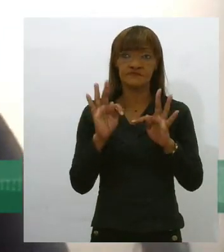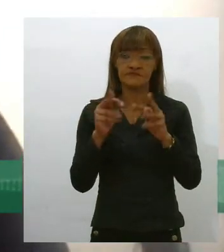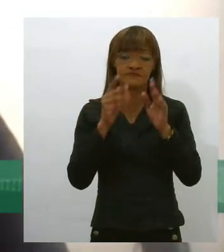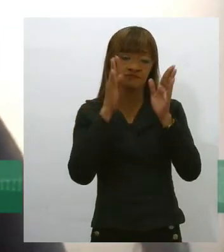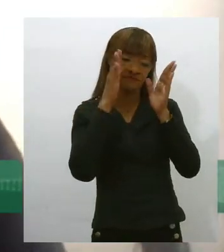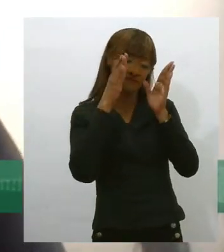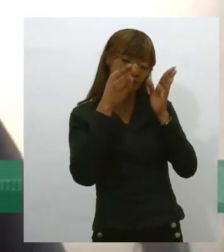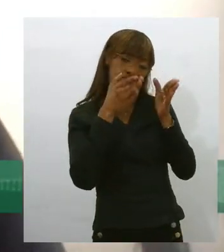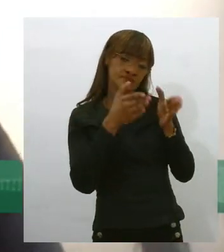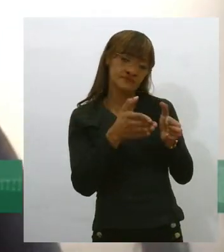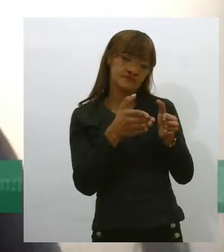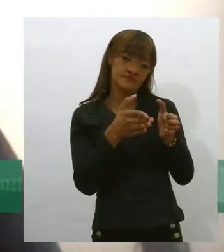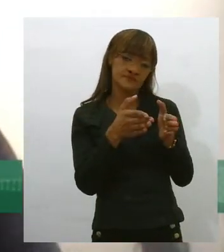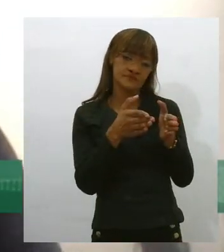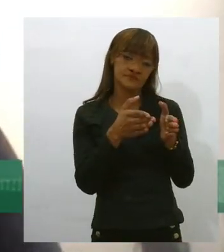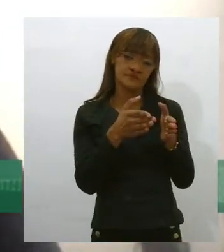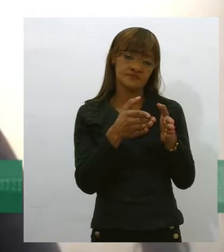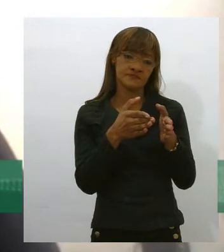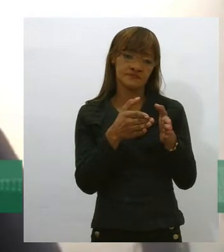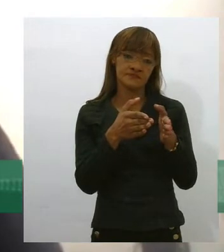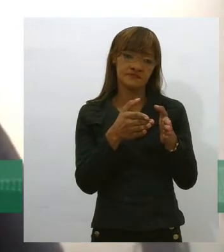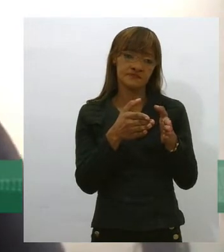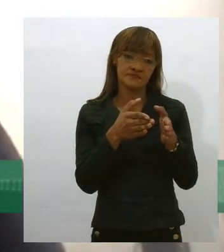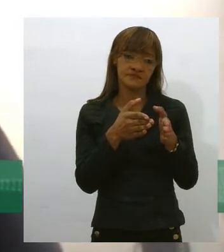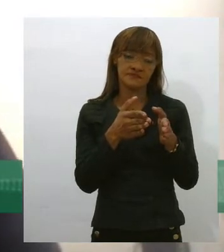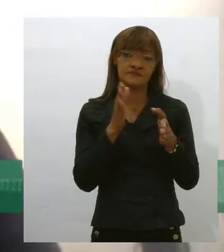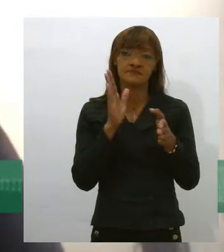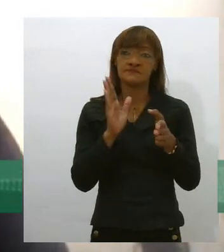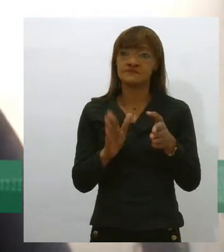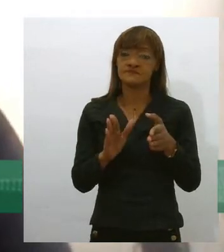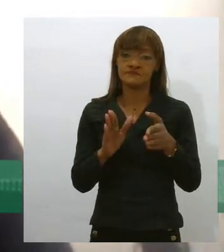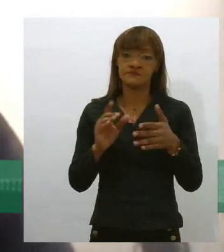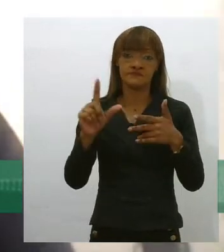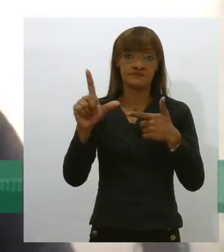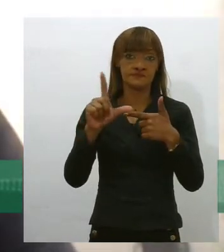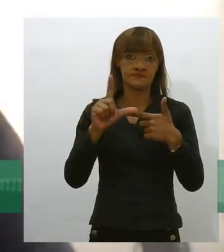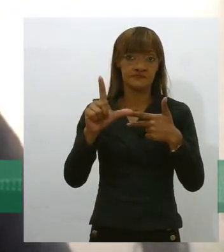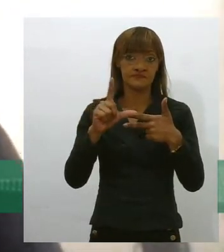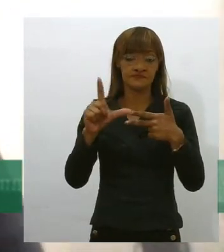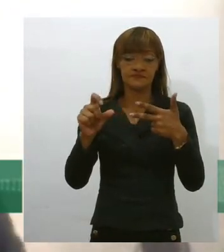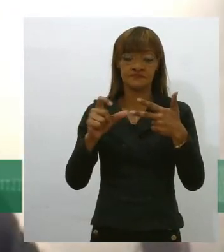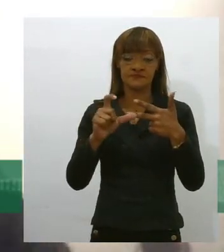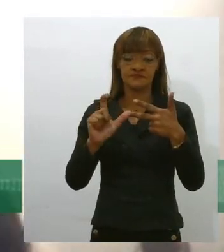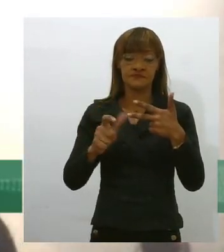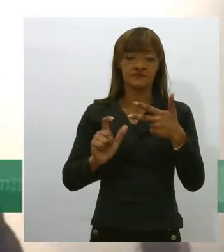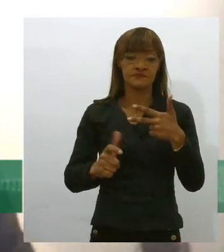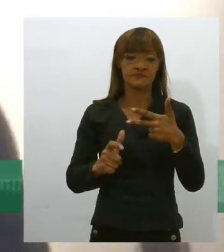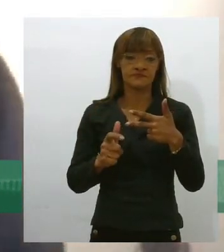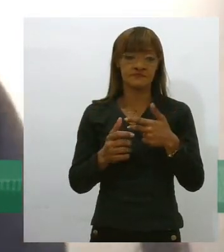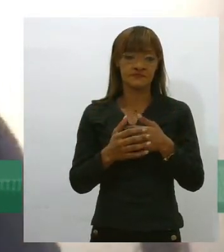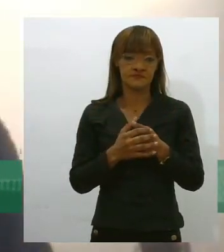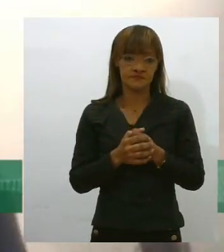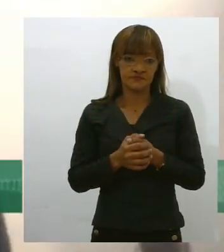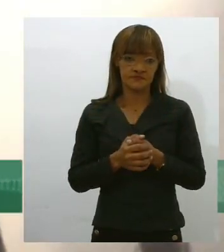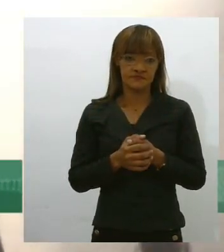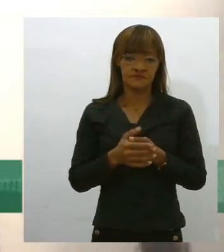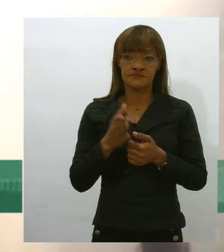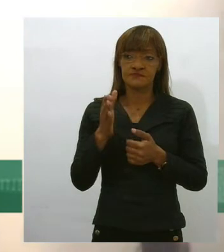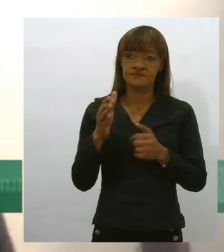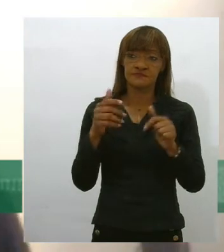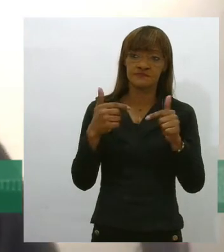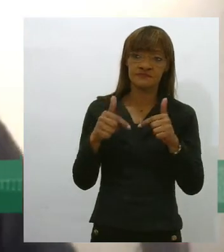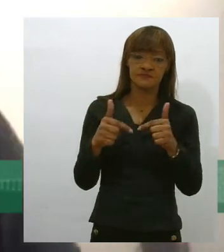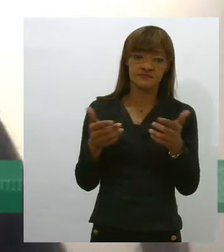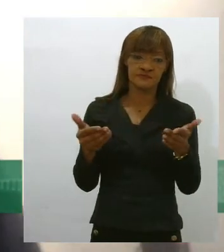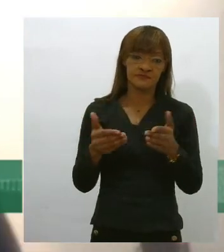falo de executivo e legislativo Ué você trabalha na Câmara e no senado hoje os